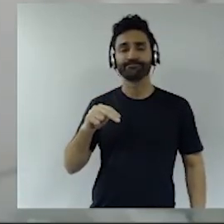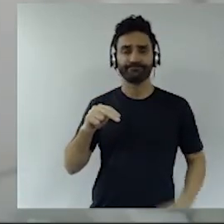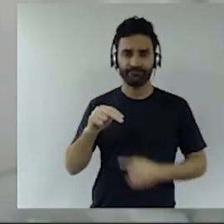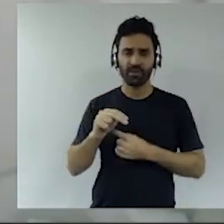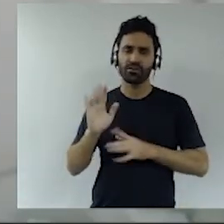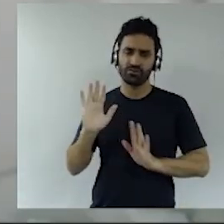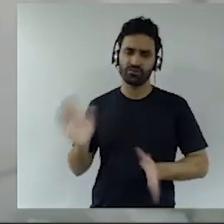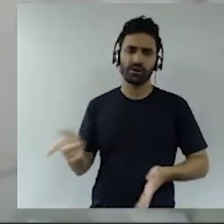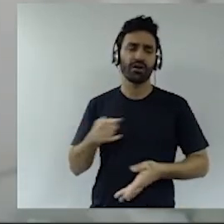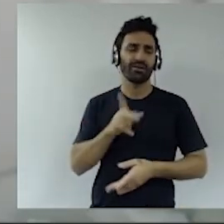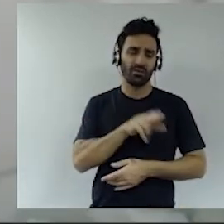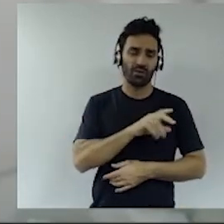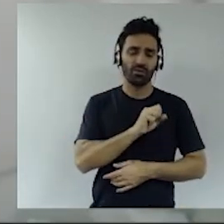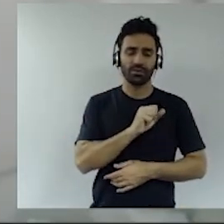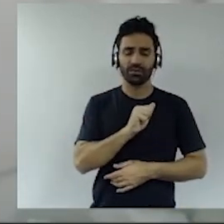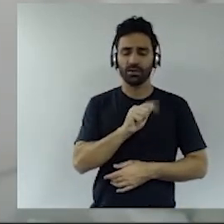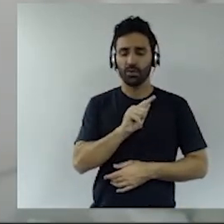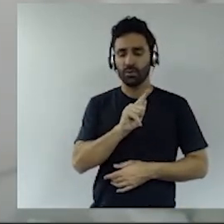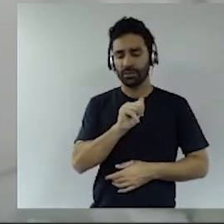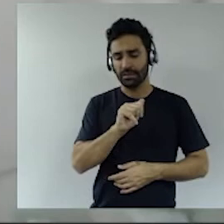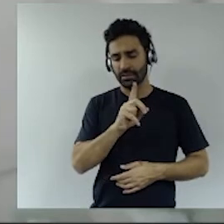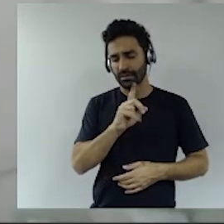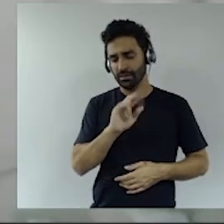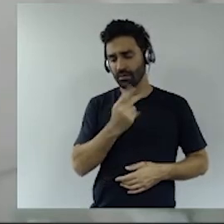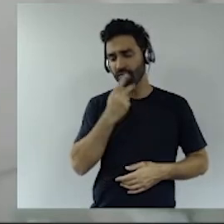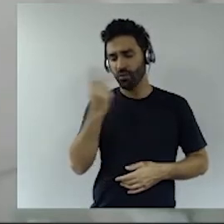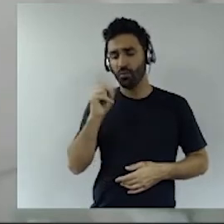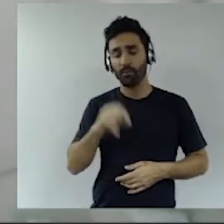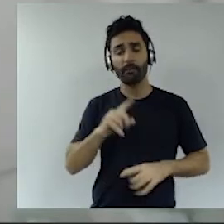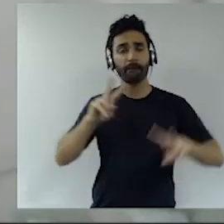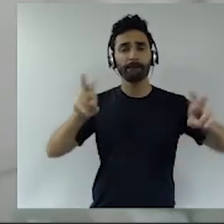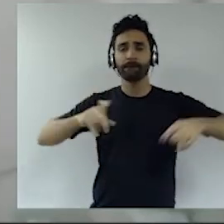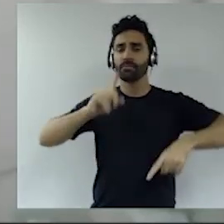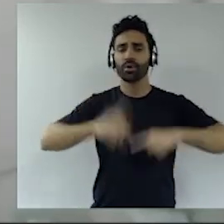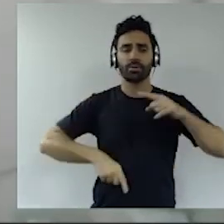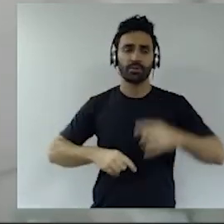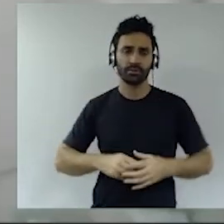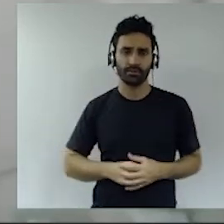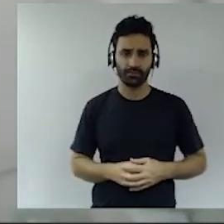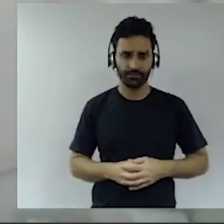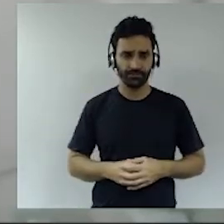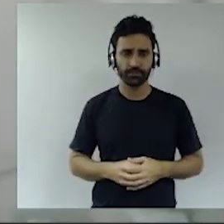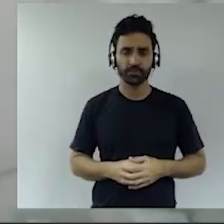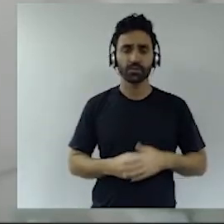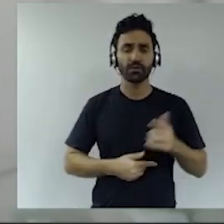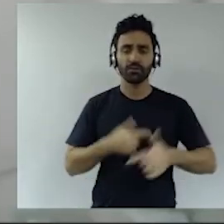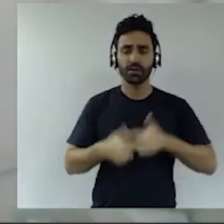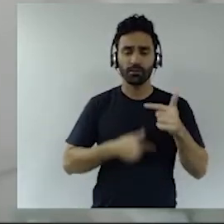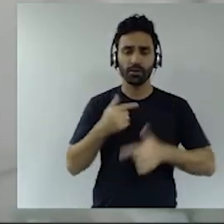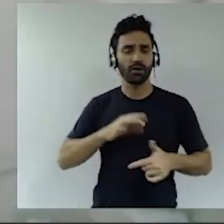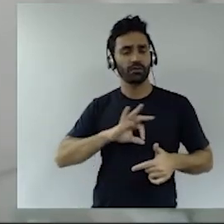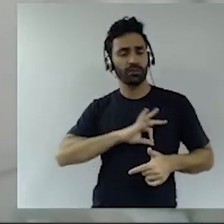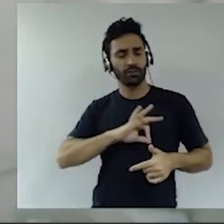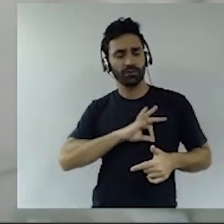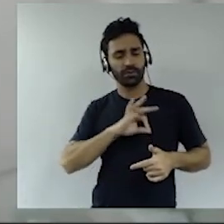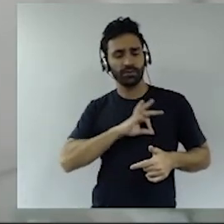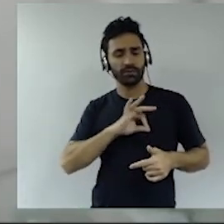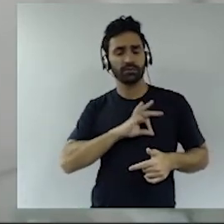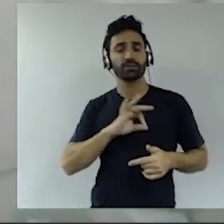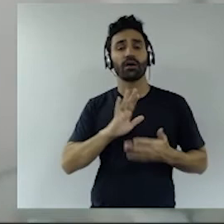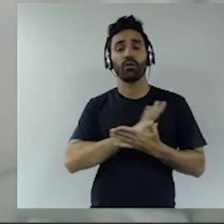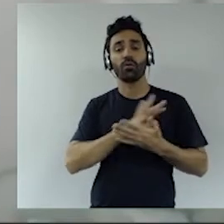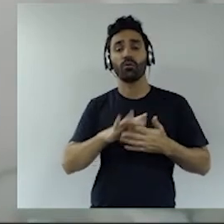pelo colega Saldanha no sentido da proibição da atuação policial em